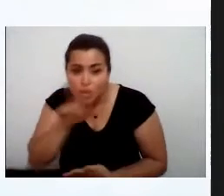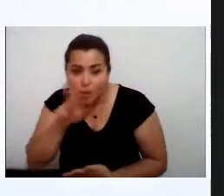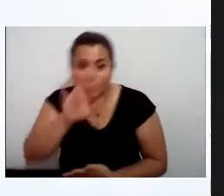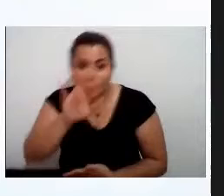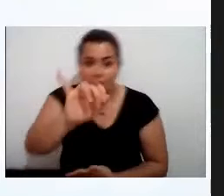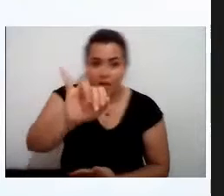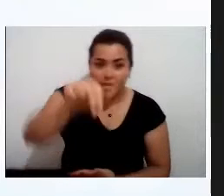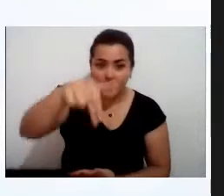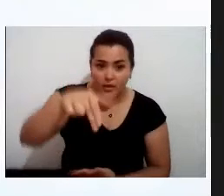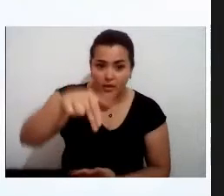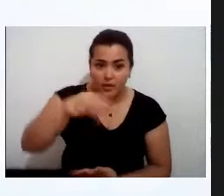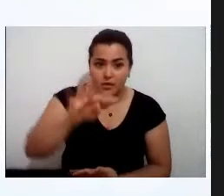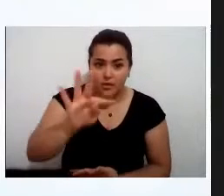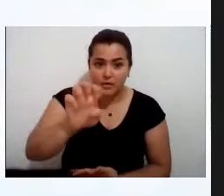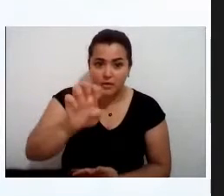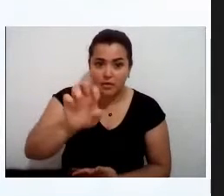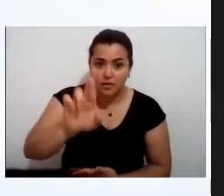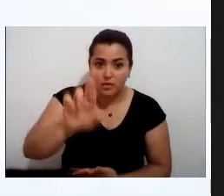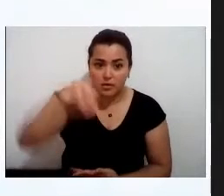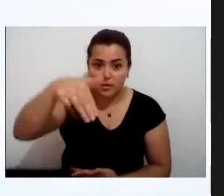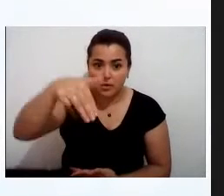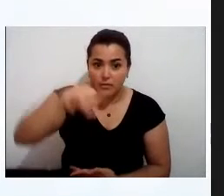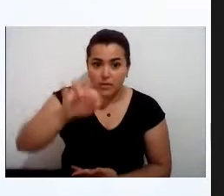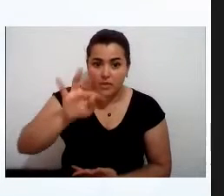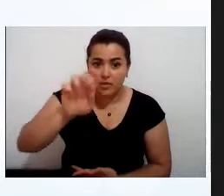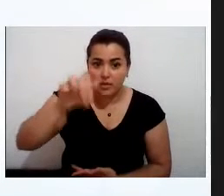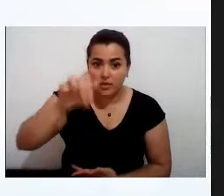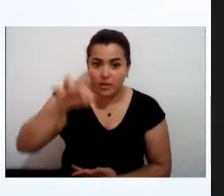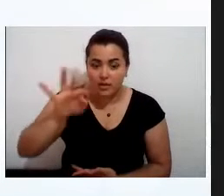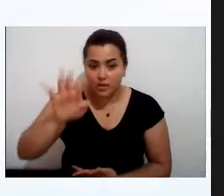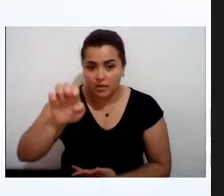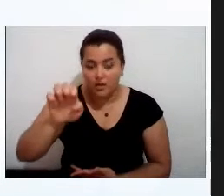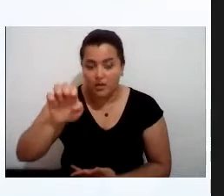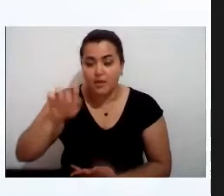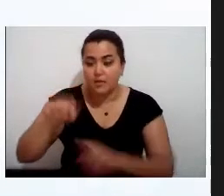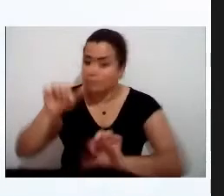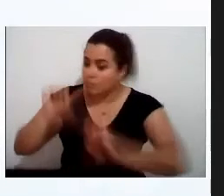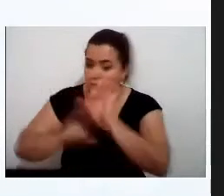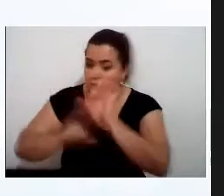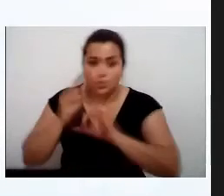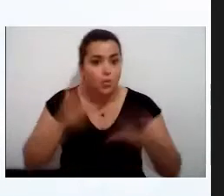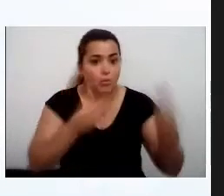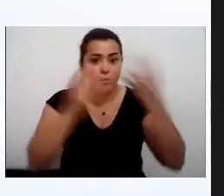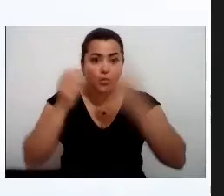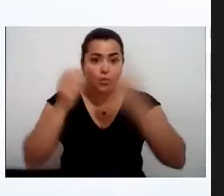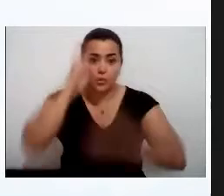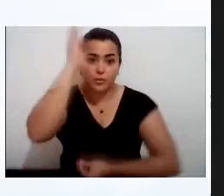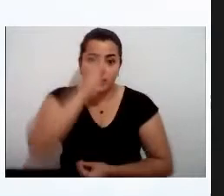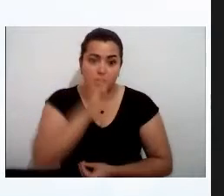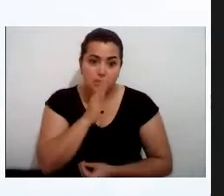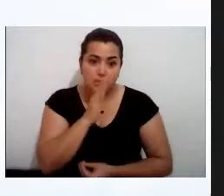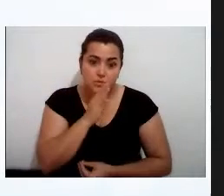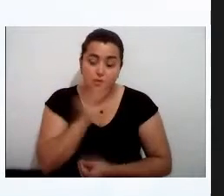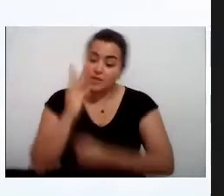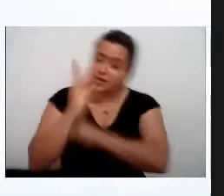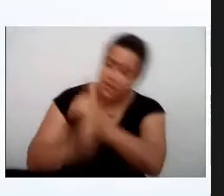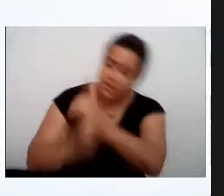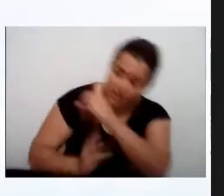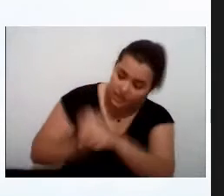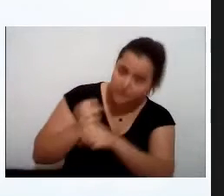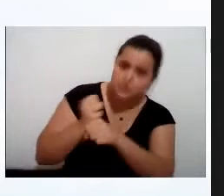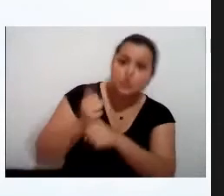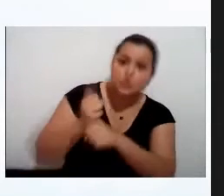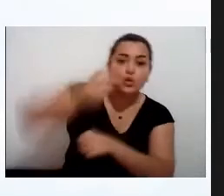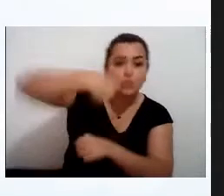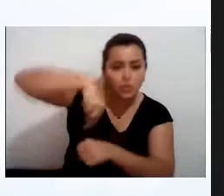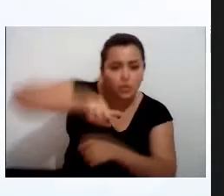de trabalho no Brasil. Então, ao completar 3 anos, o movimento sindical deve fazer uma